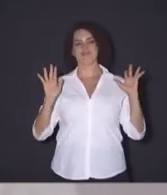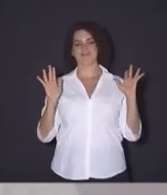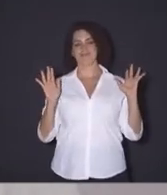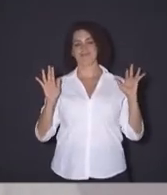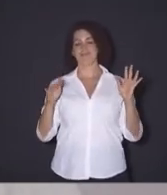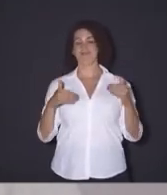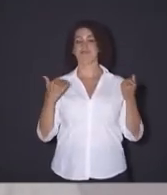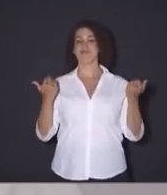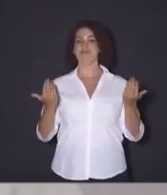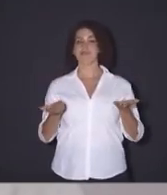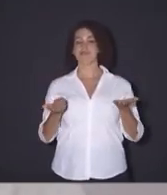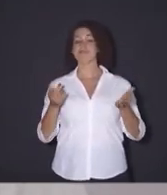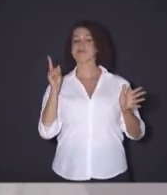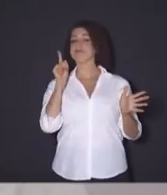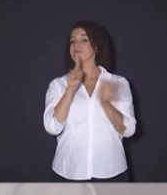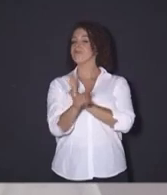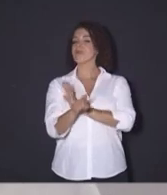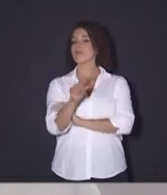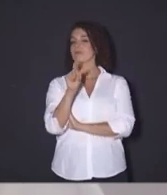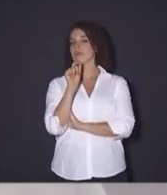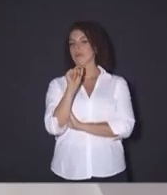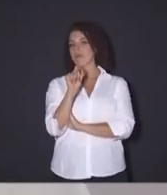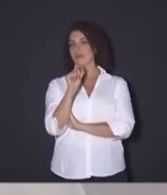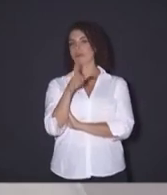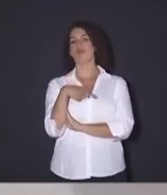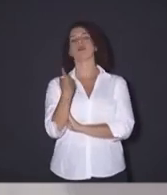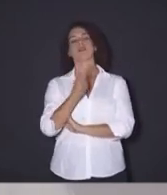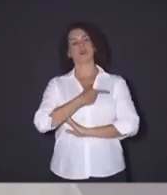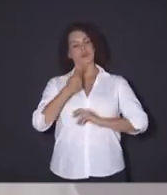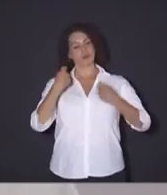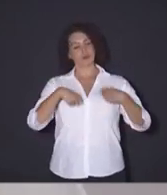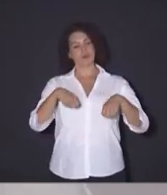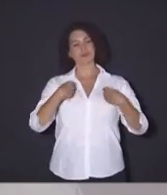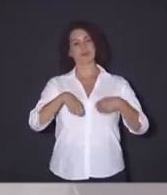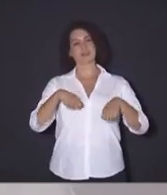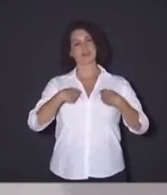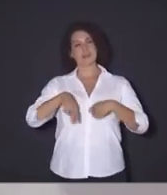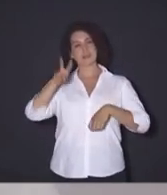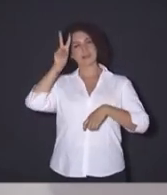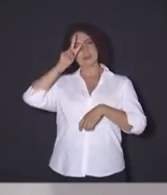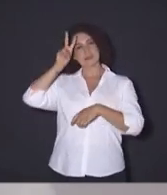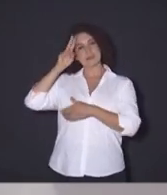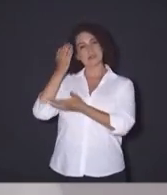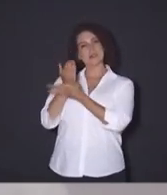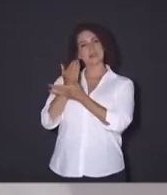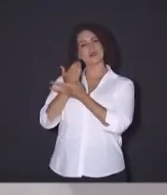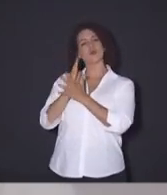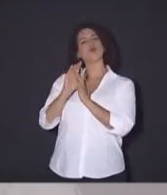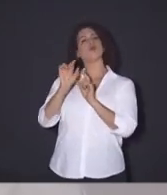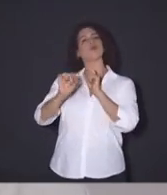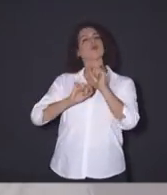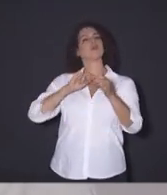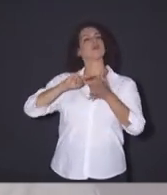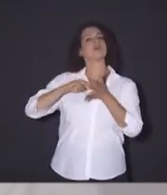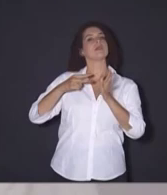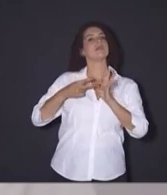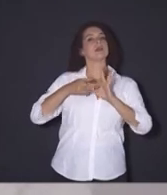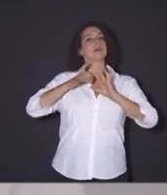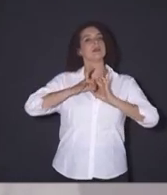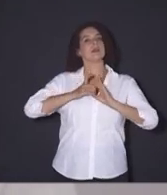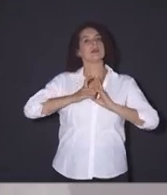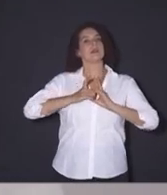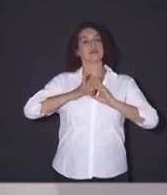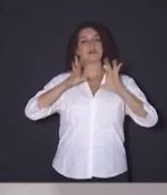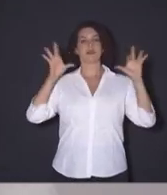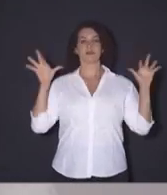questões que a gente coloca é a gente precisa revisar qual é a nossa ideia de liberdade e aí eu trago a questão